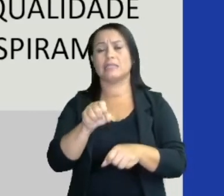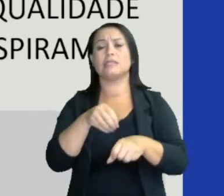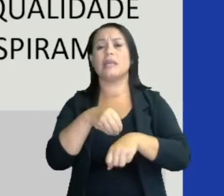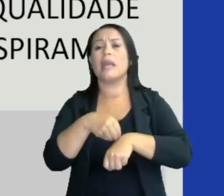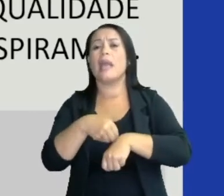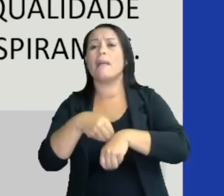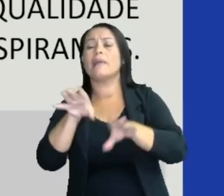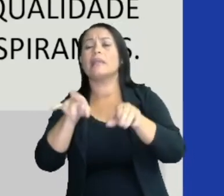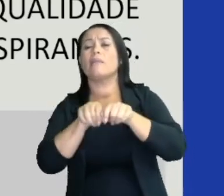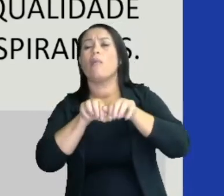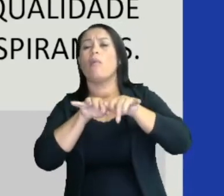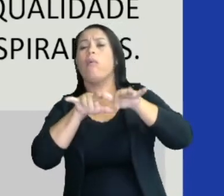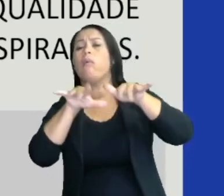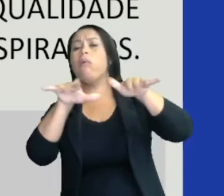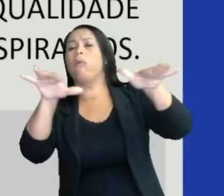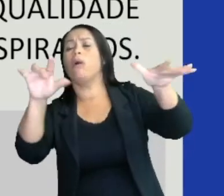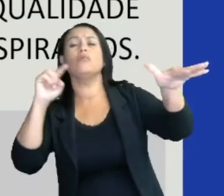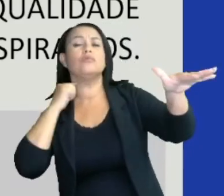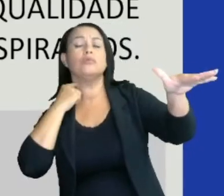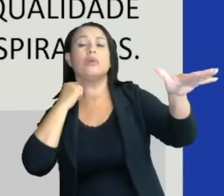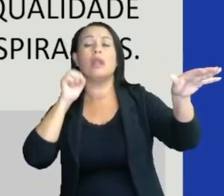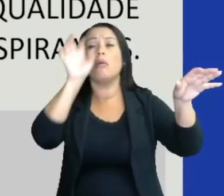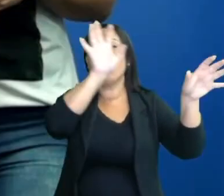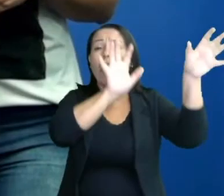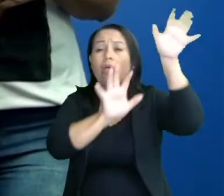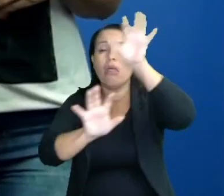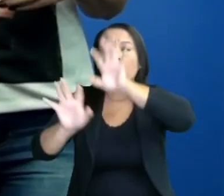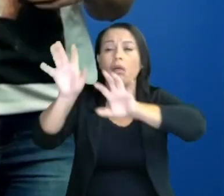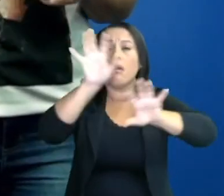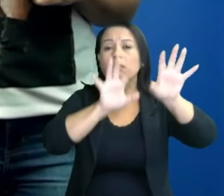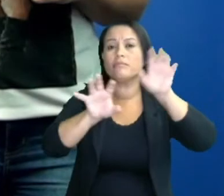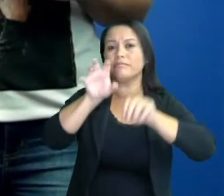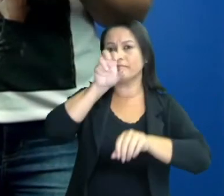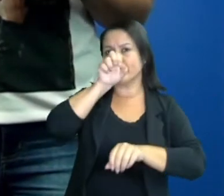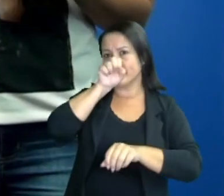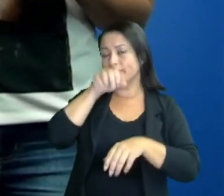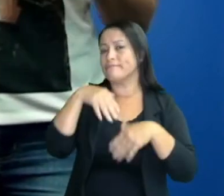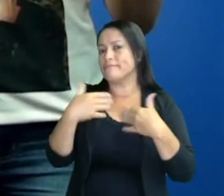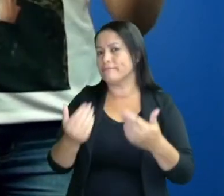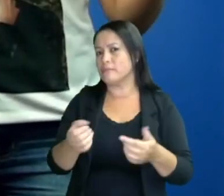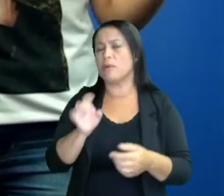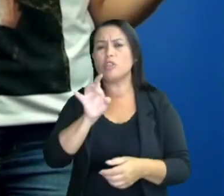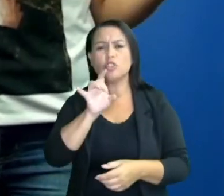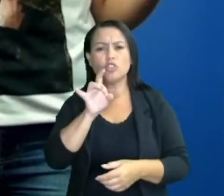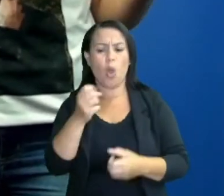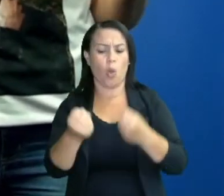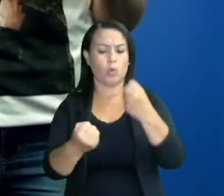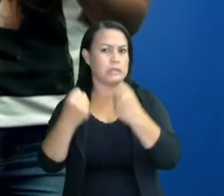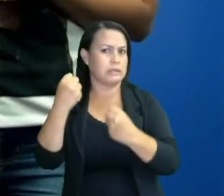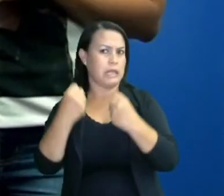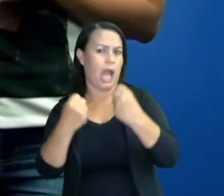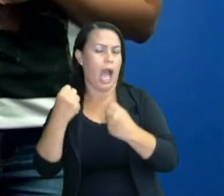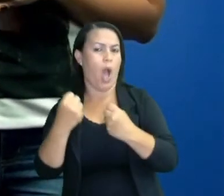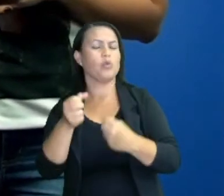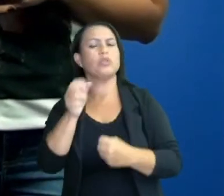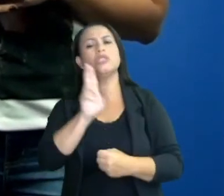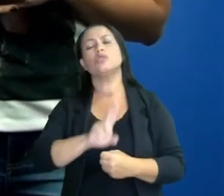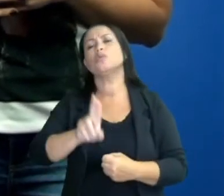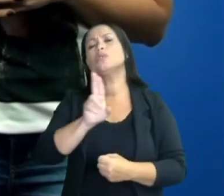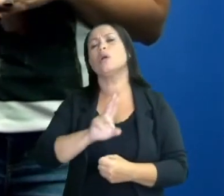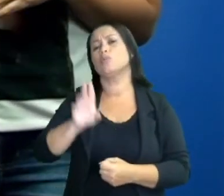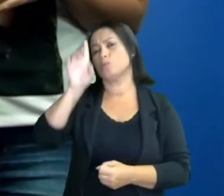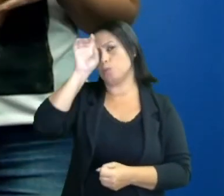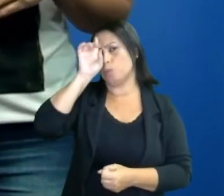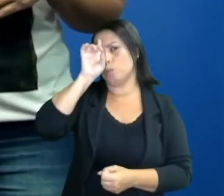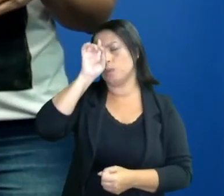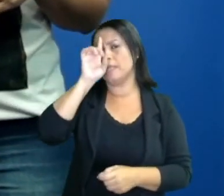da atmosfera e do e diminui a qualidade do ar que respiramos não é só os carros que usamos no